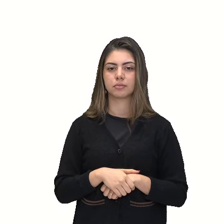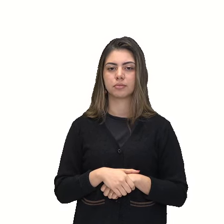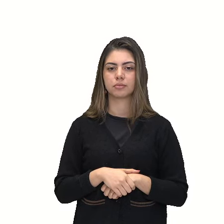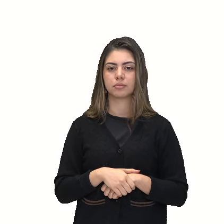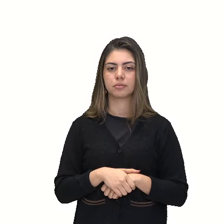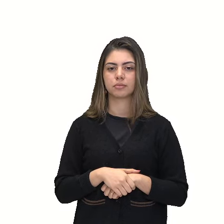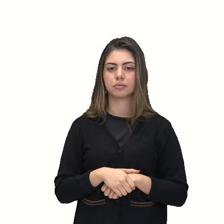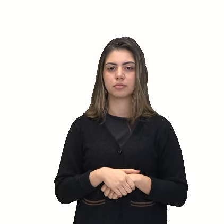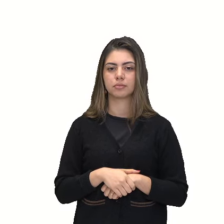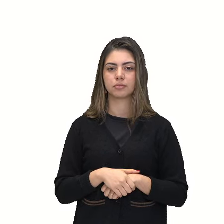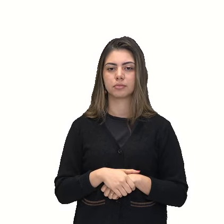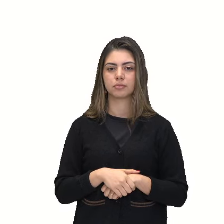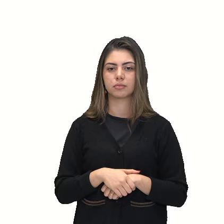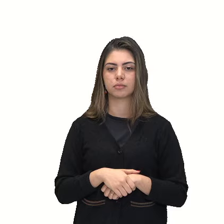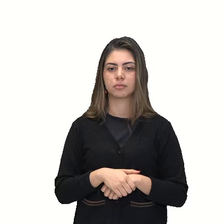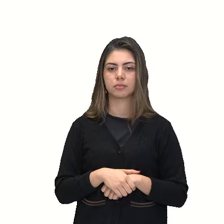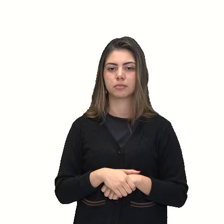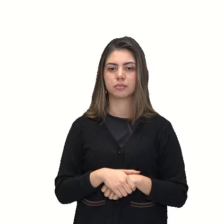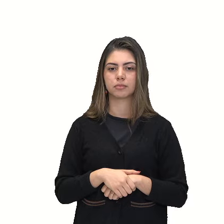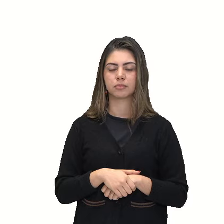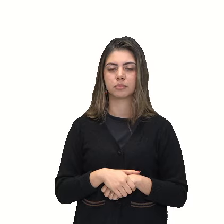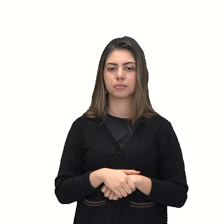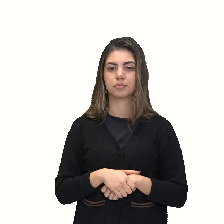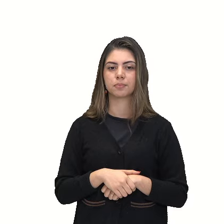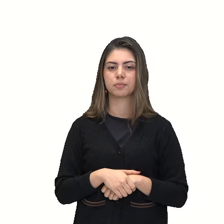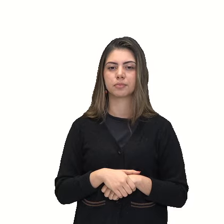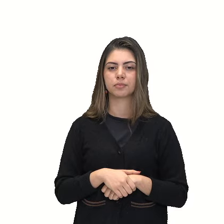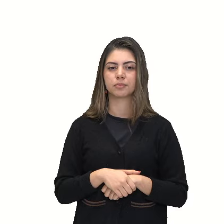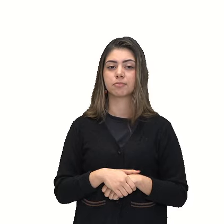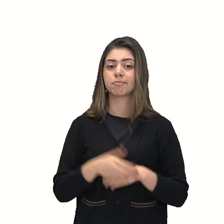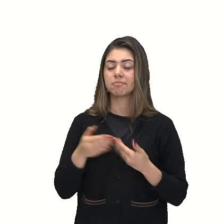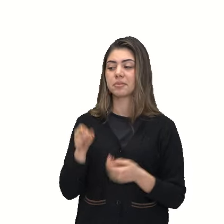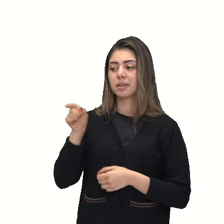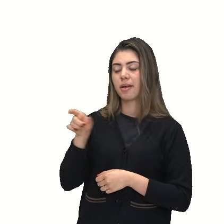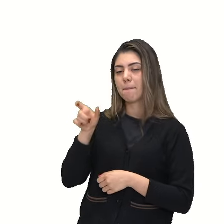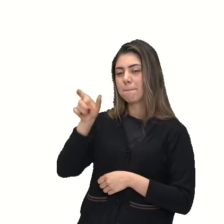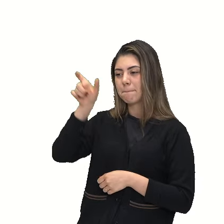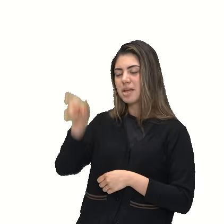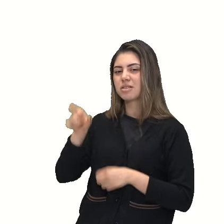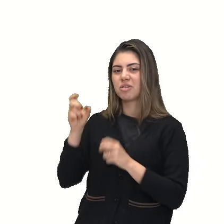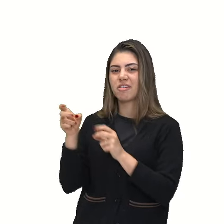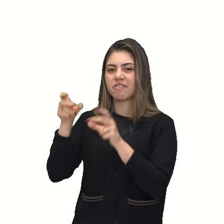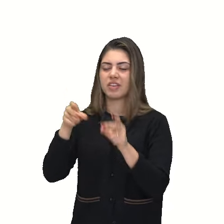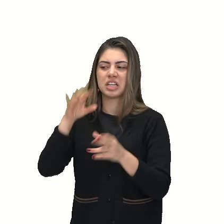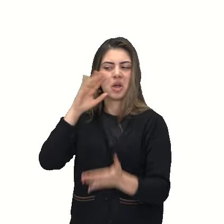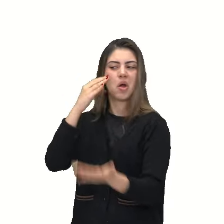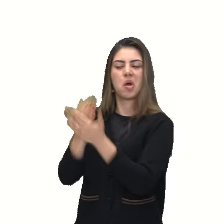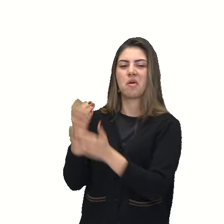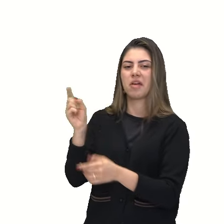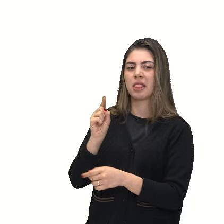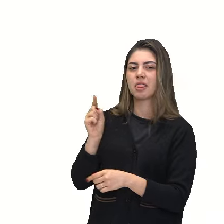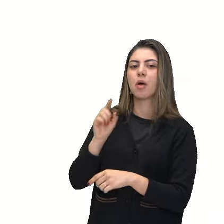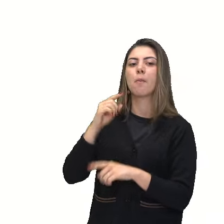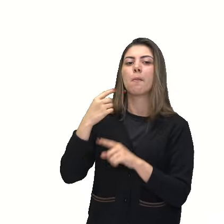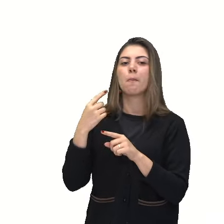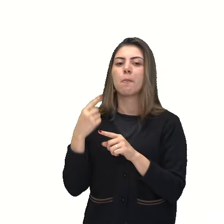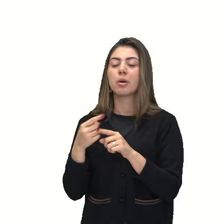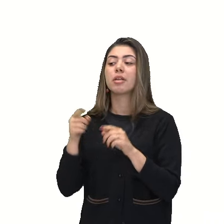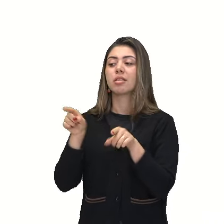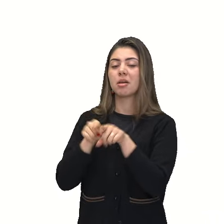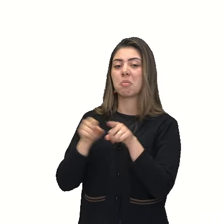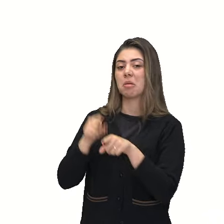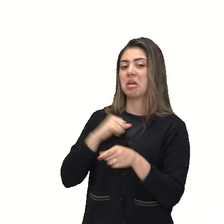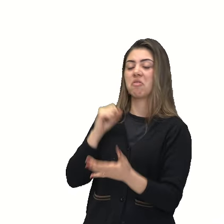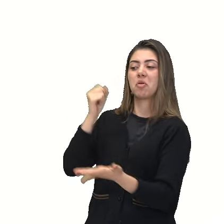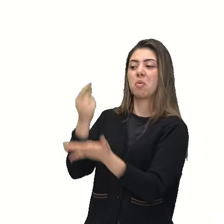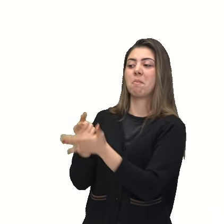comprar nada. Além disso, não vou comprar nada.